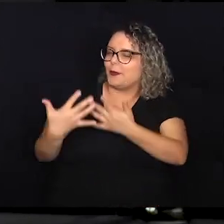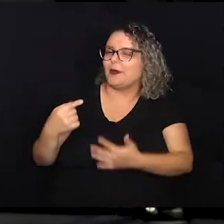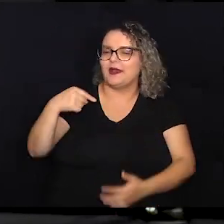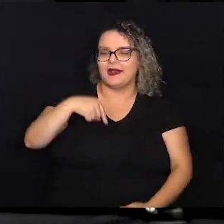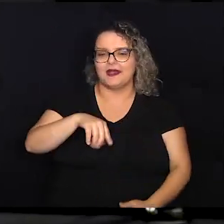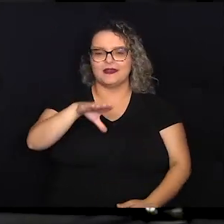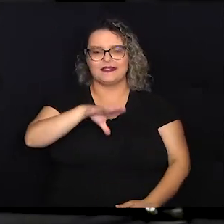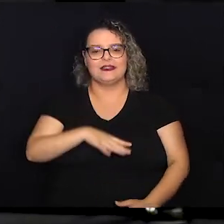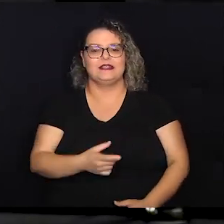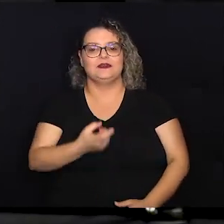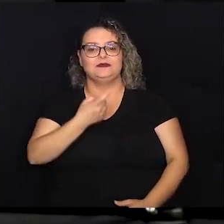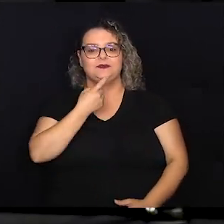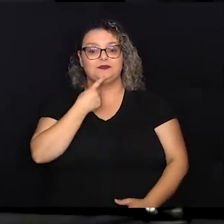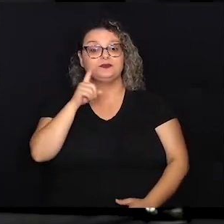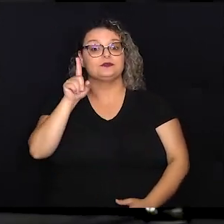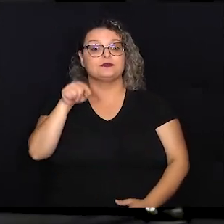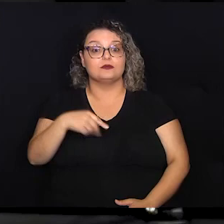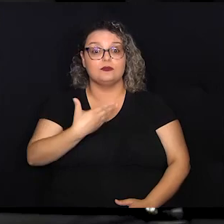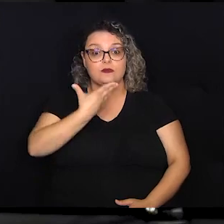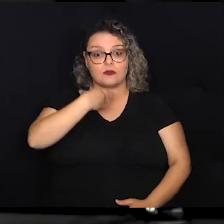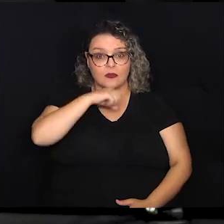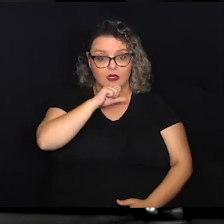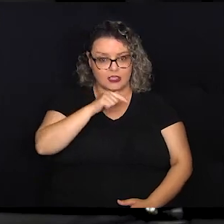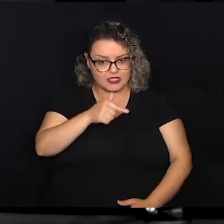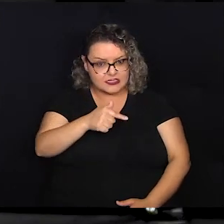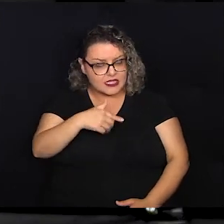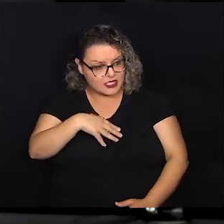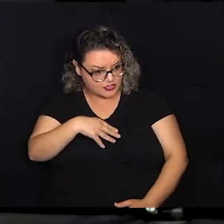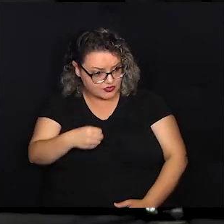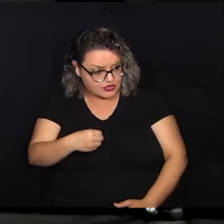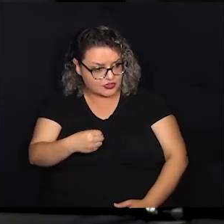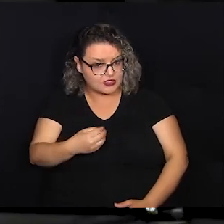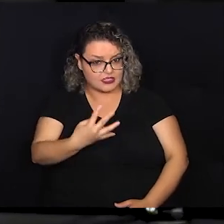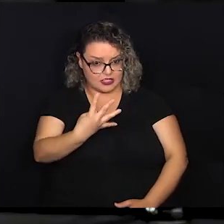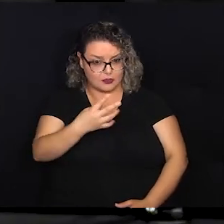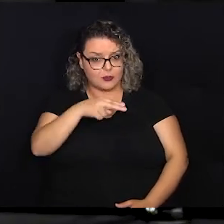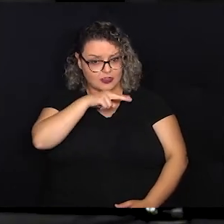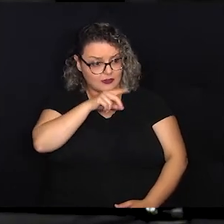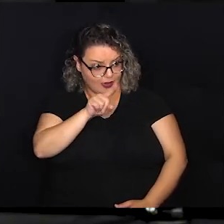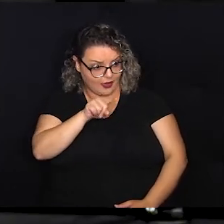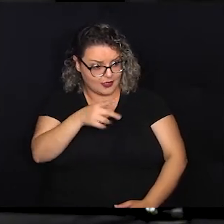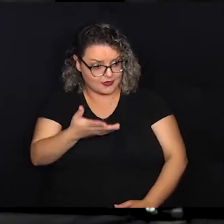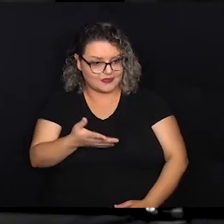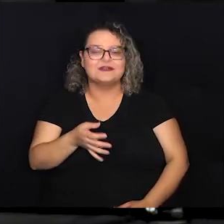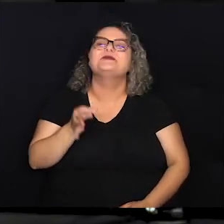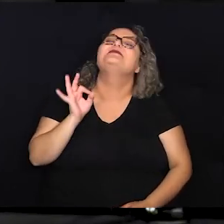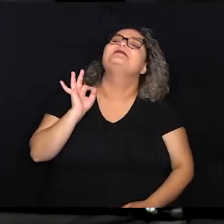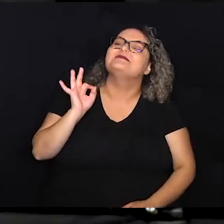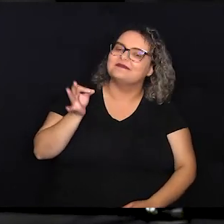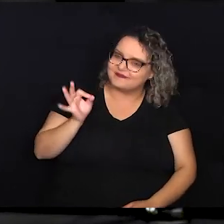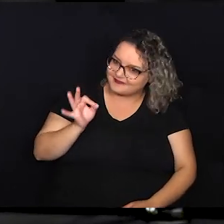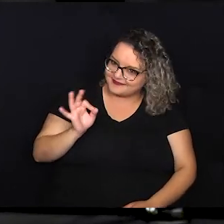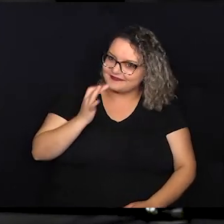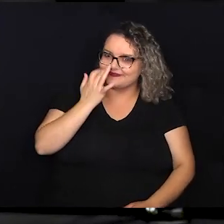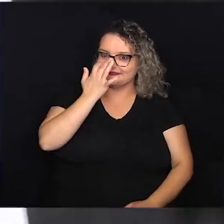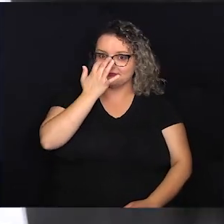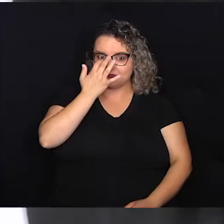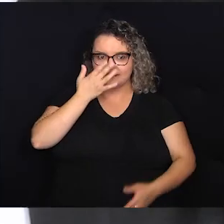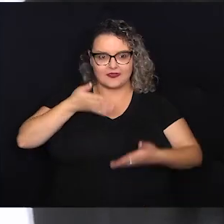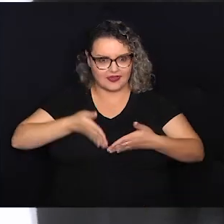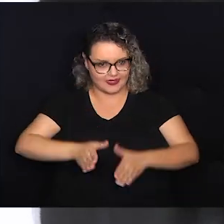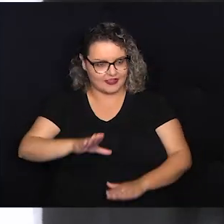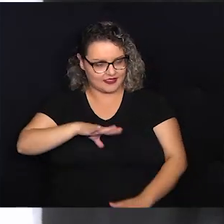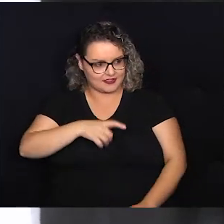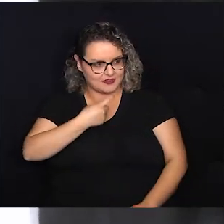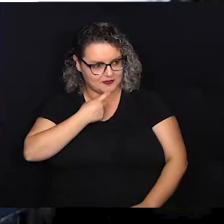uma história aqui na cidade. Ele que é pai de 7 filhos e tem 4 netos, é isso mesmo?